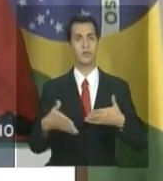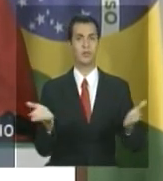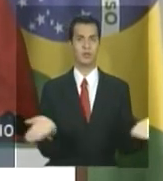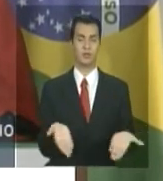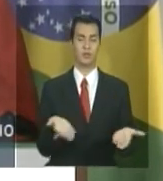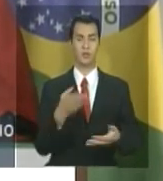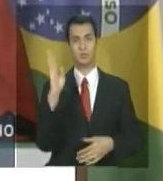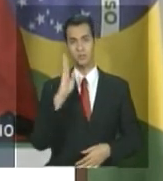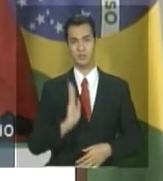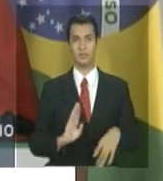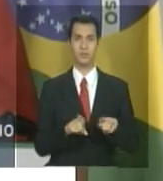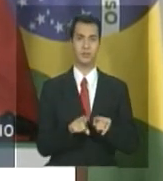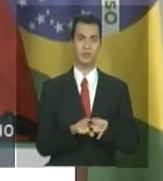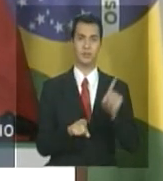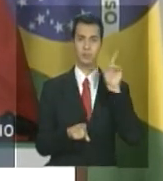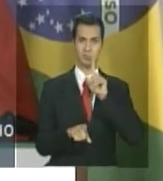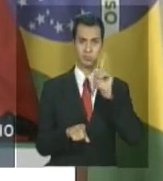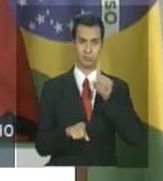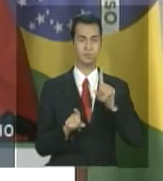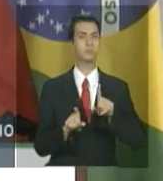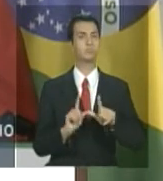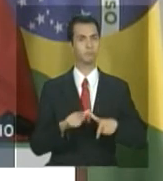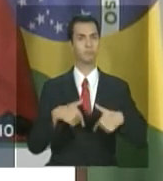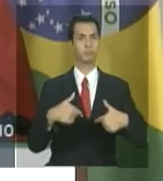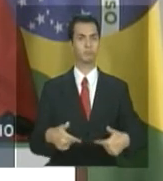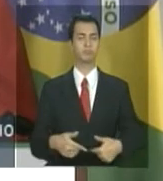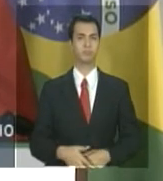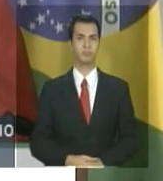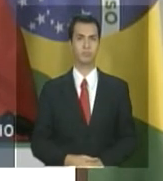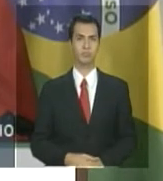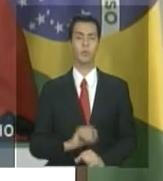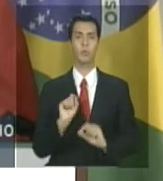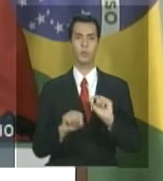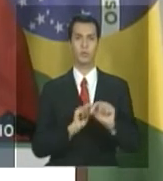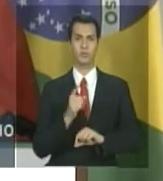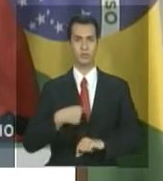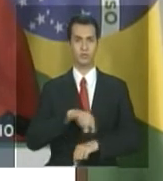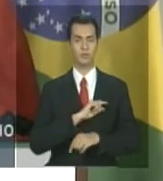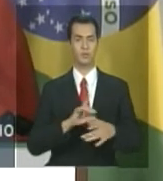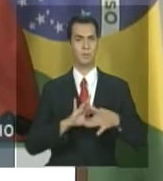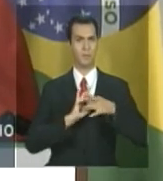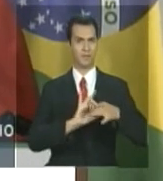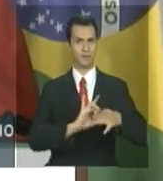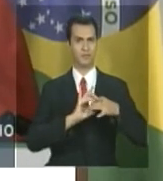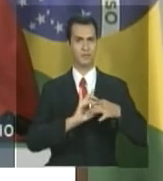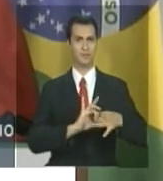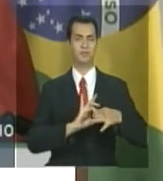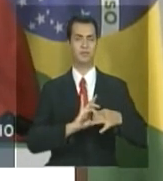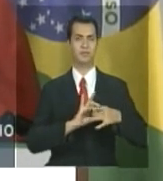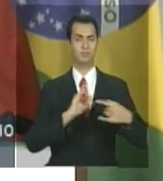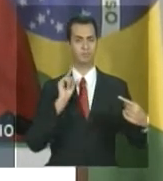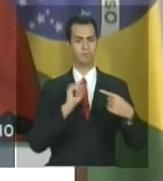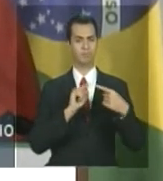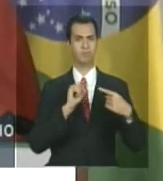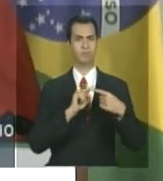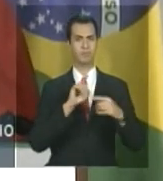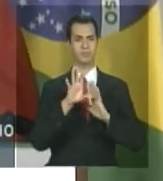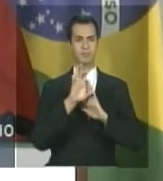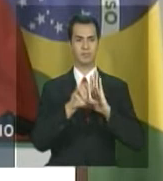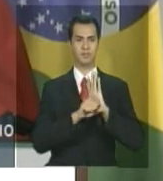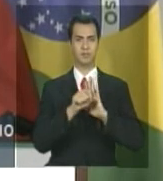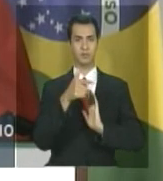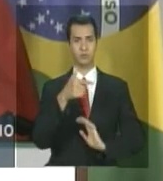e dos Estados Unidos. Uma parceria à altura do século XXI. Eu sei